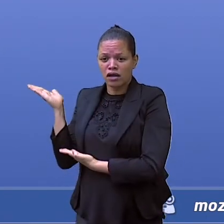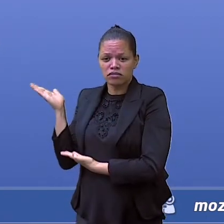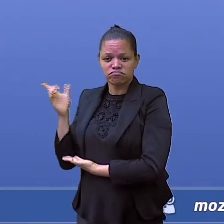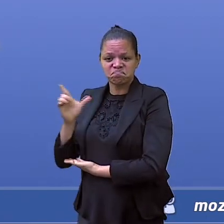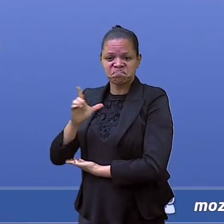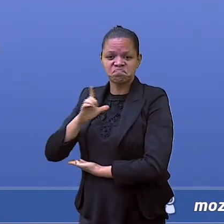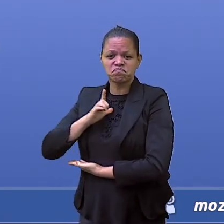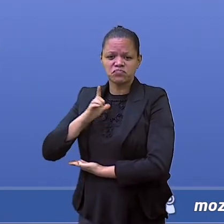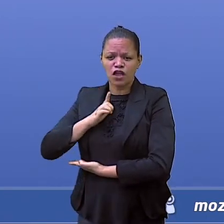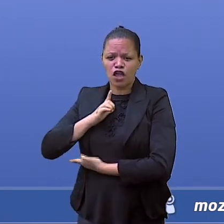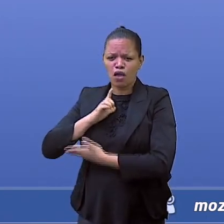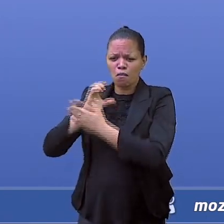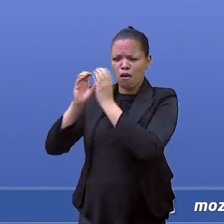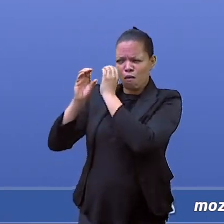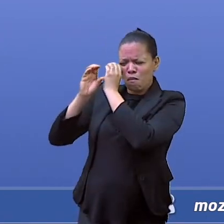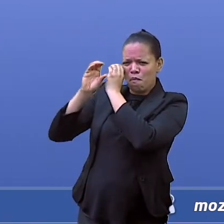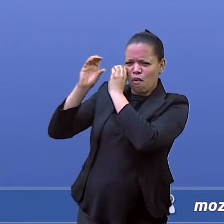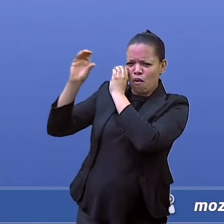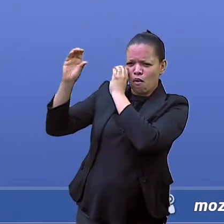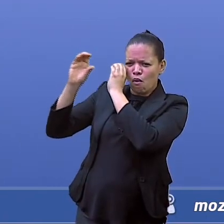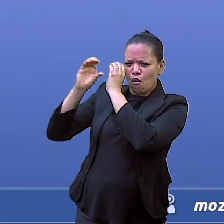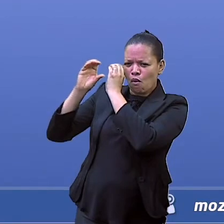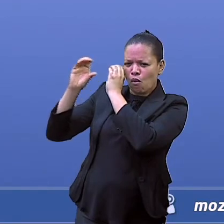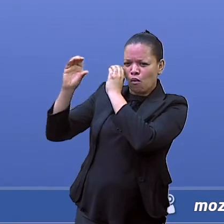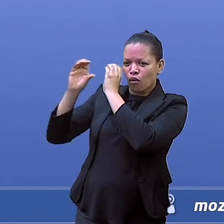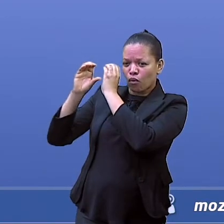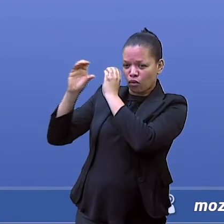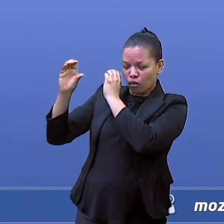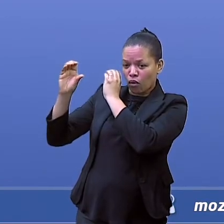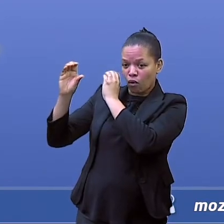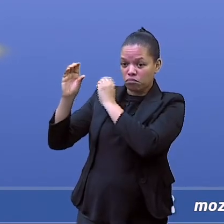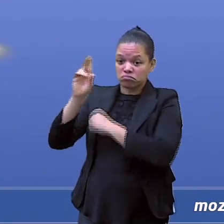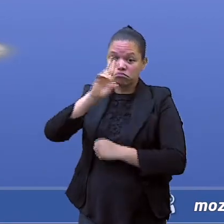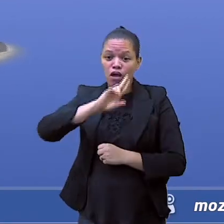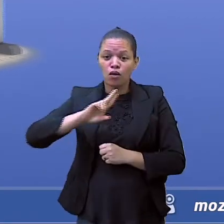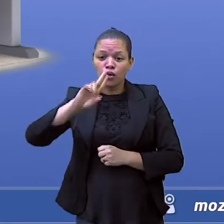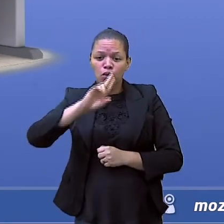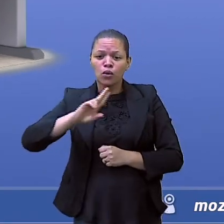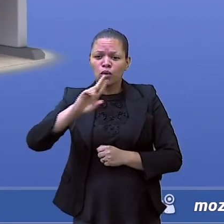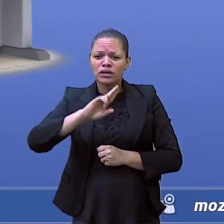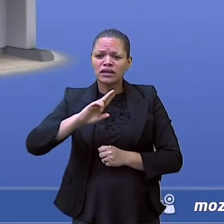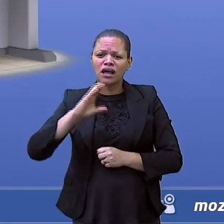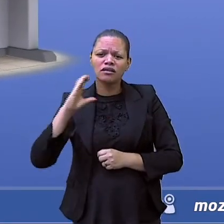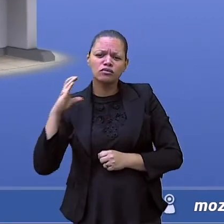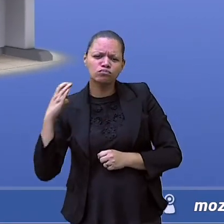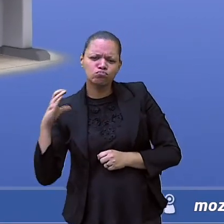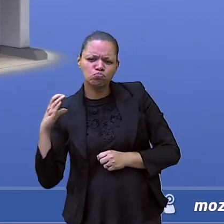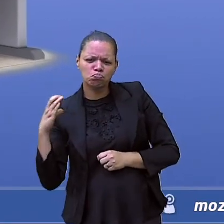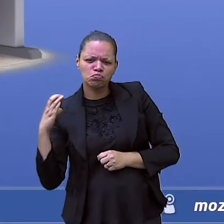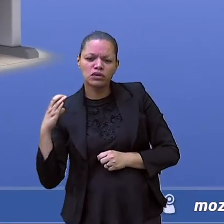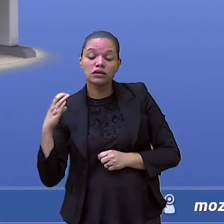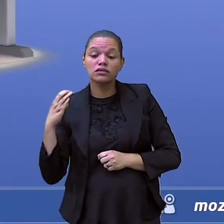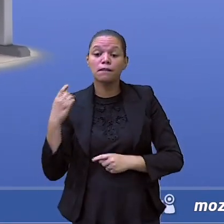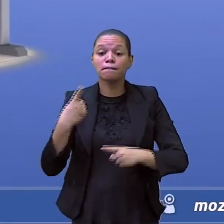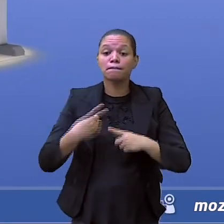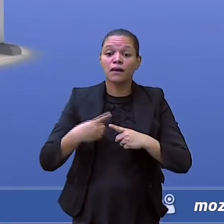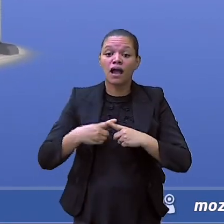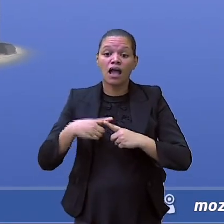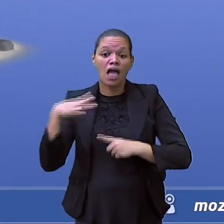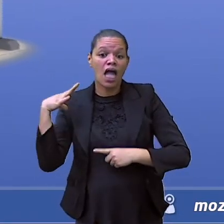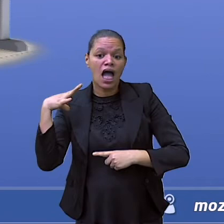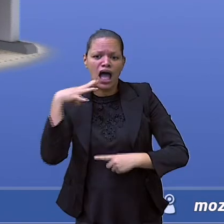muito utilizado hoje na ciência porque ele tem uma velocidade